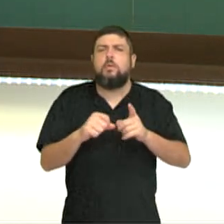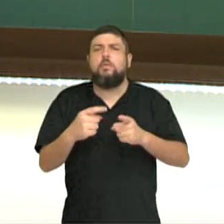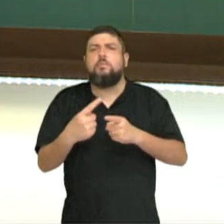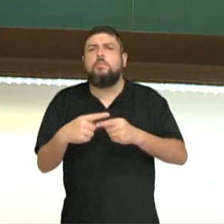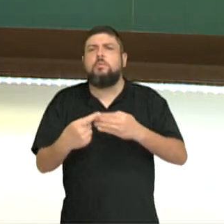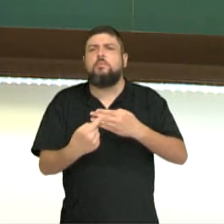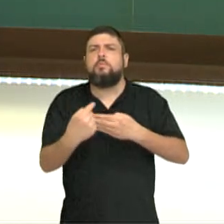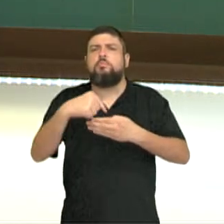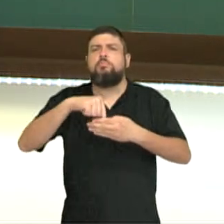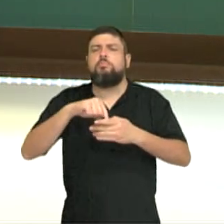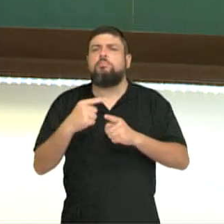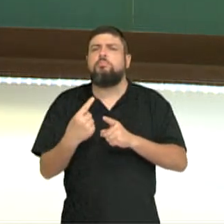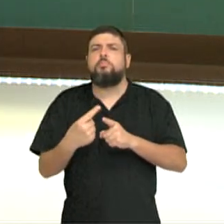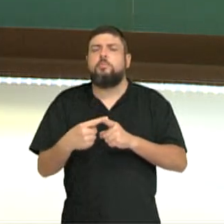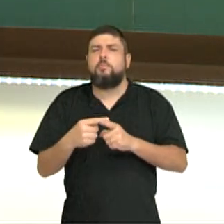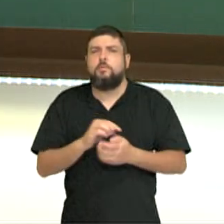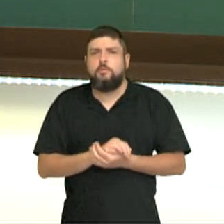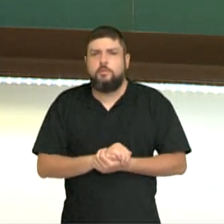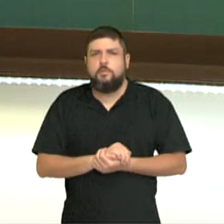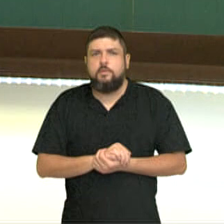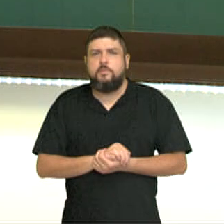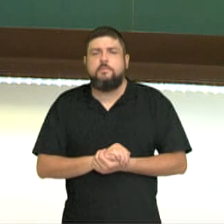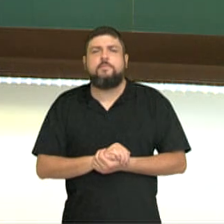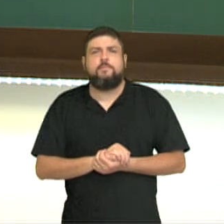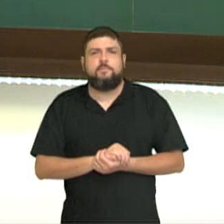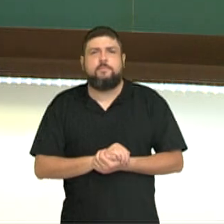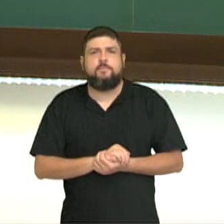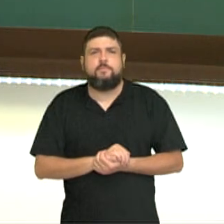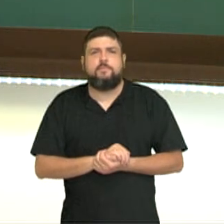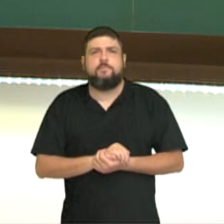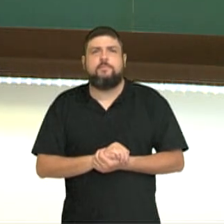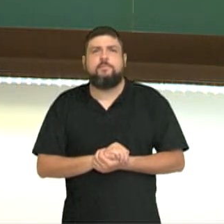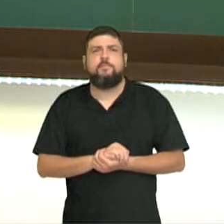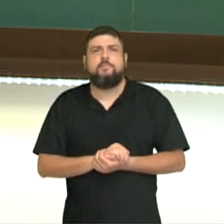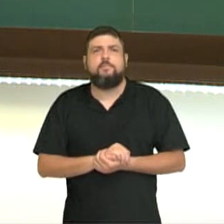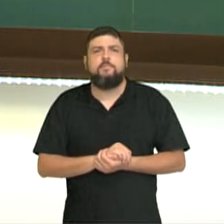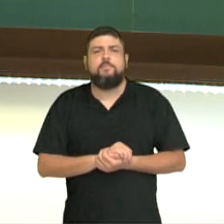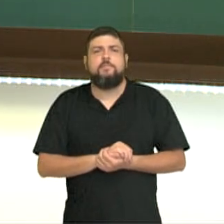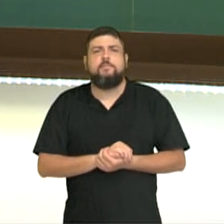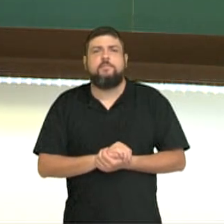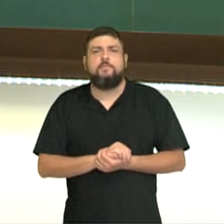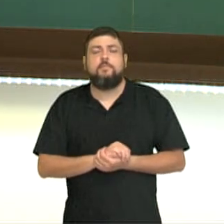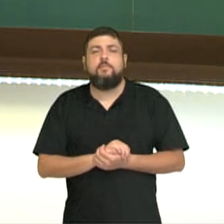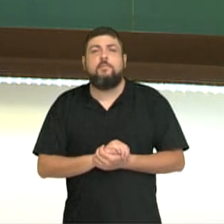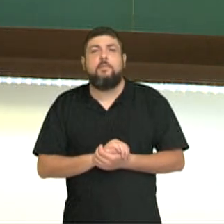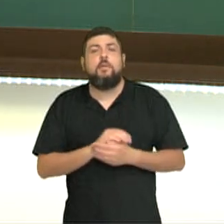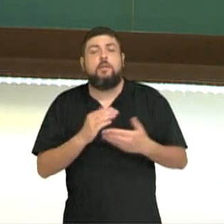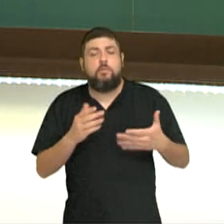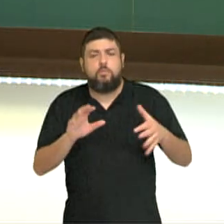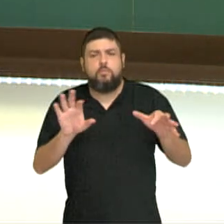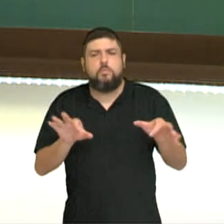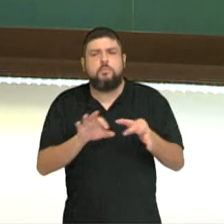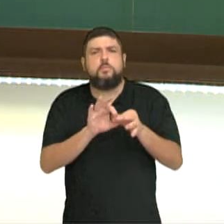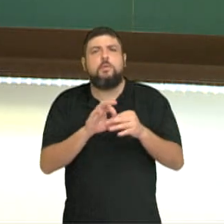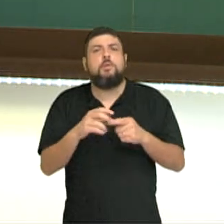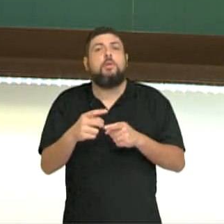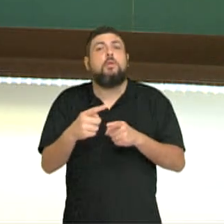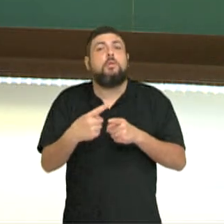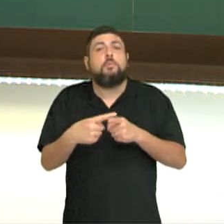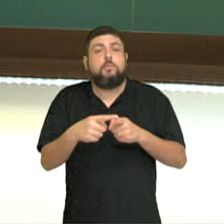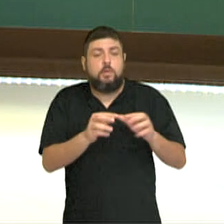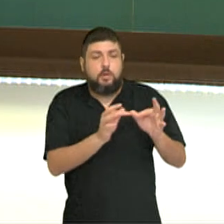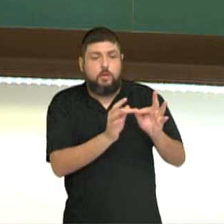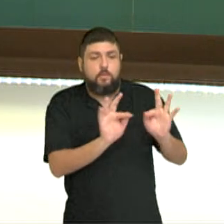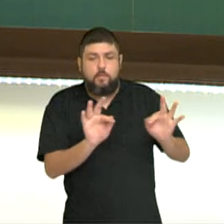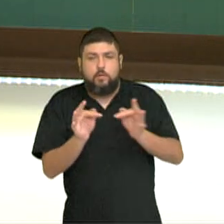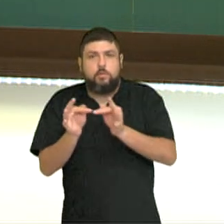sobrenome, subordinada, substantiva, subjetiva? Aham. É subordinada porque uma oração depende da outra